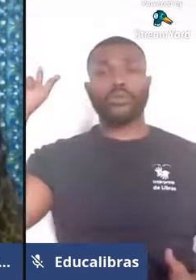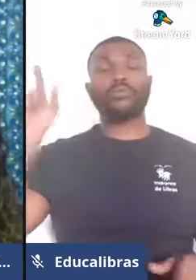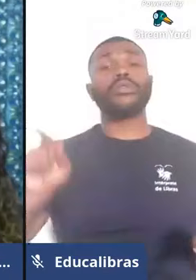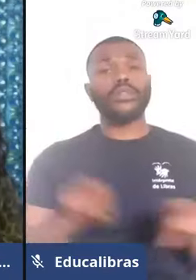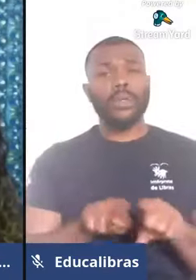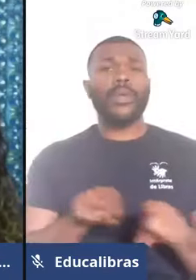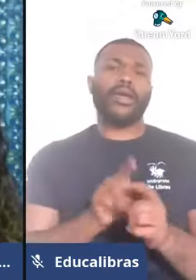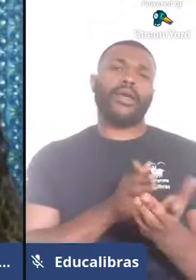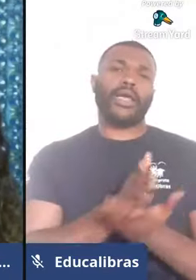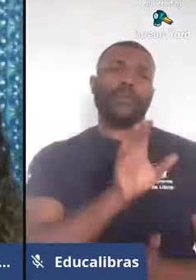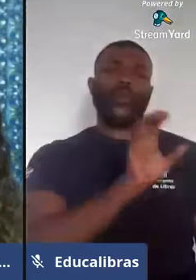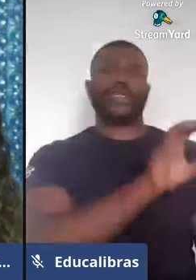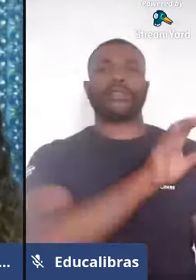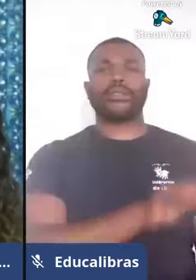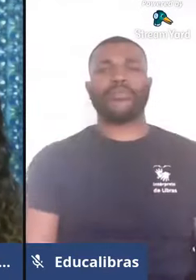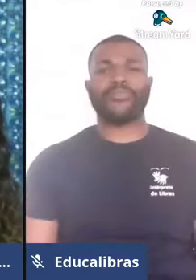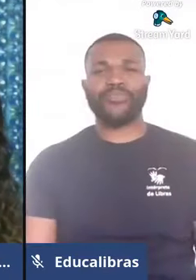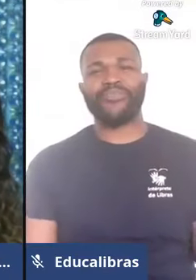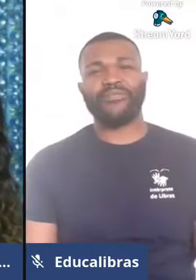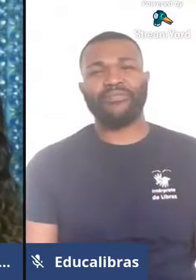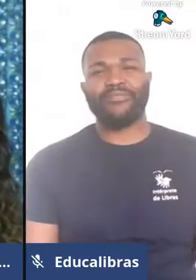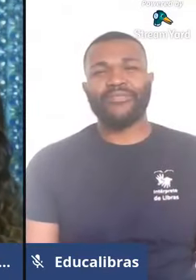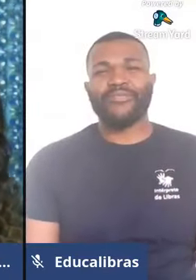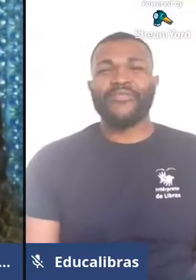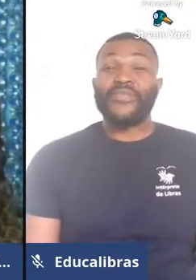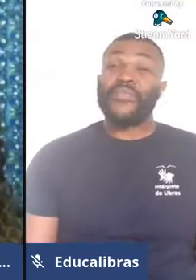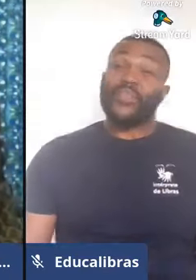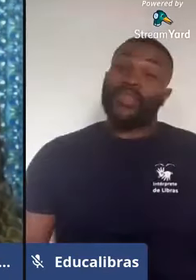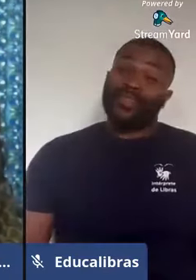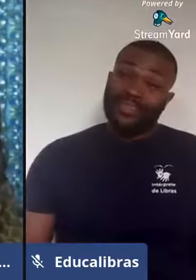esse. Isso aí.